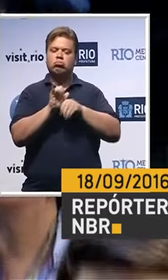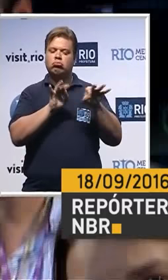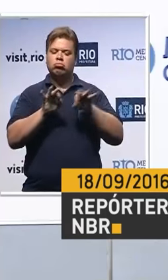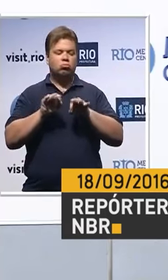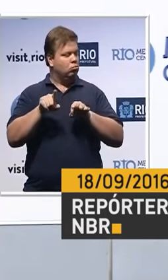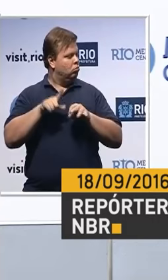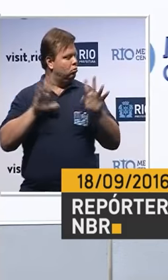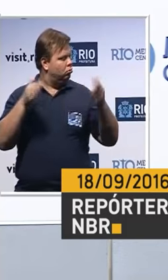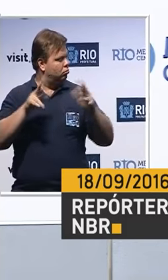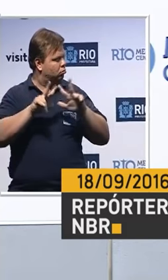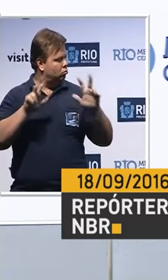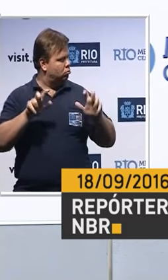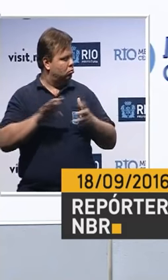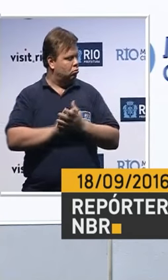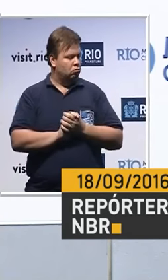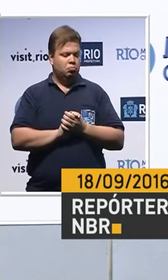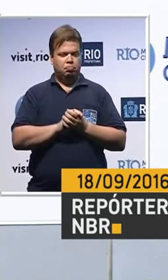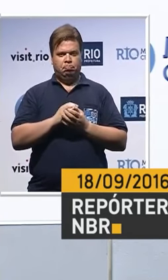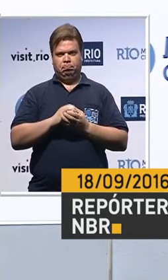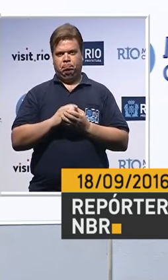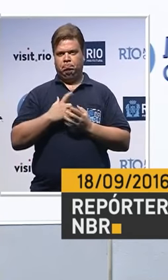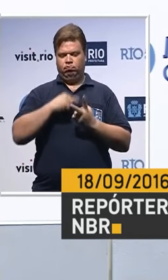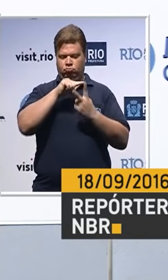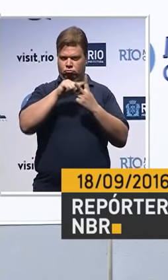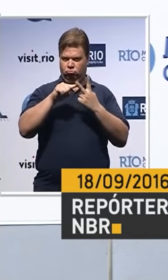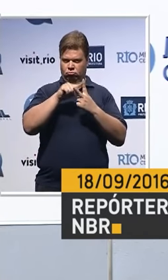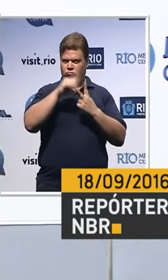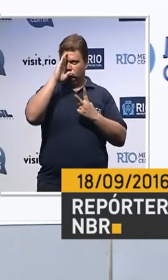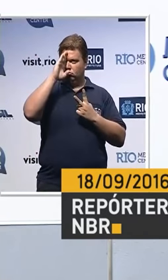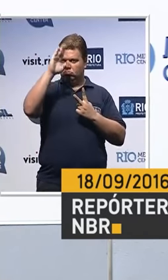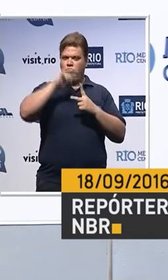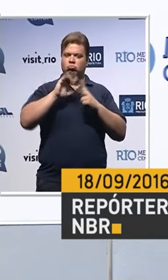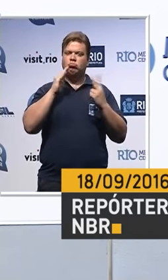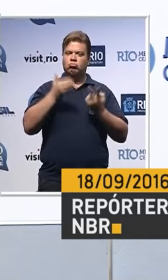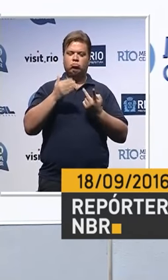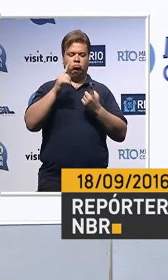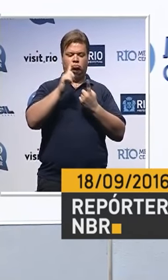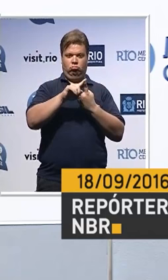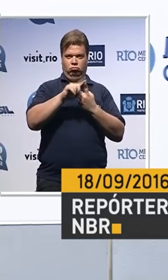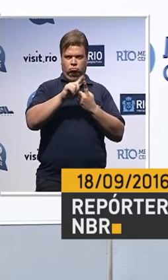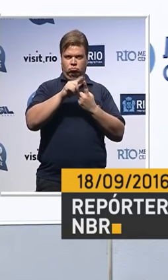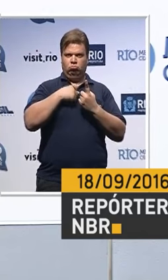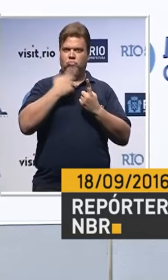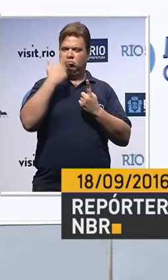A prioridade, serão duas prioridades que eu destacaria